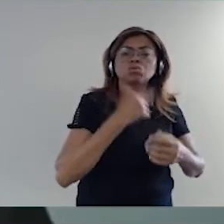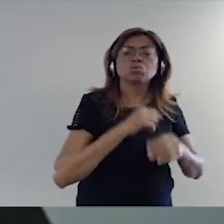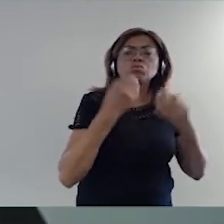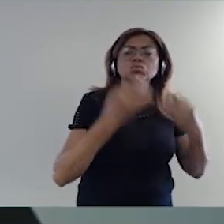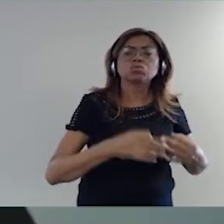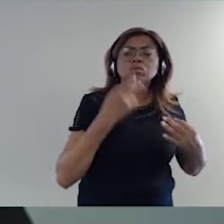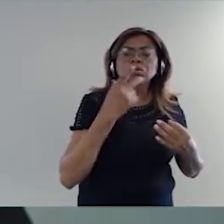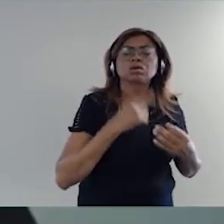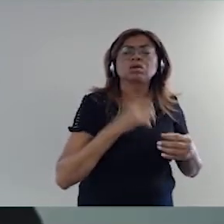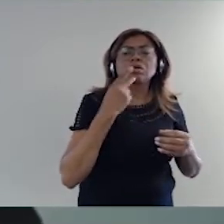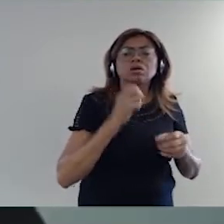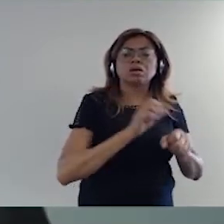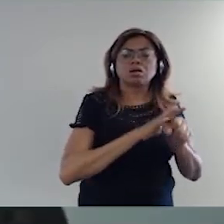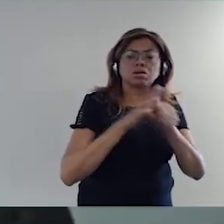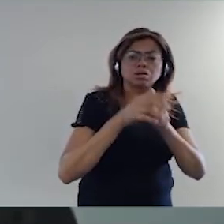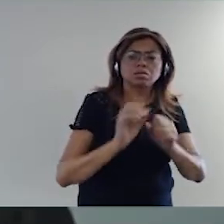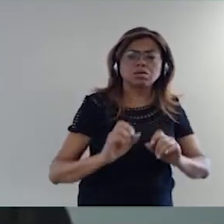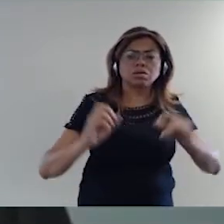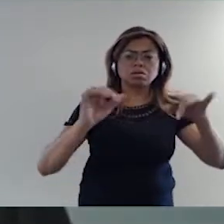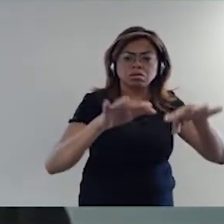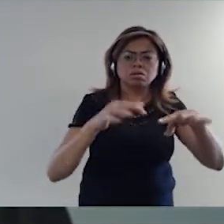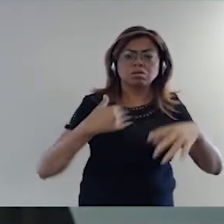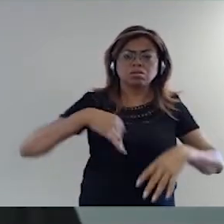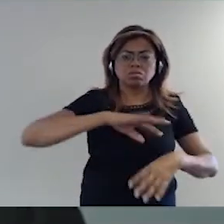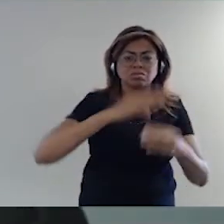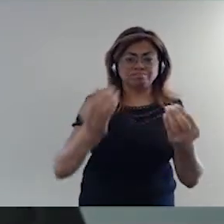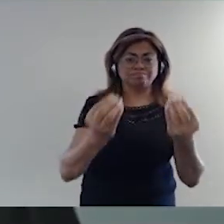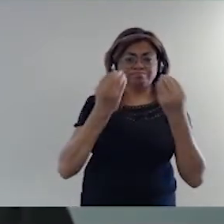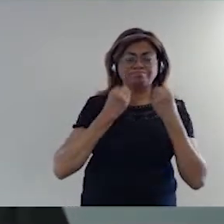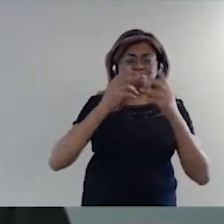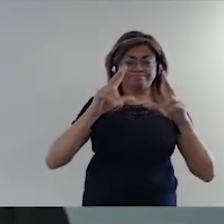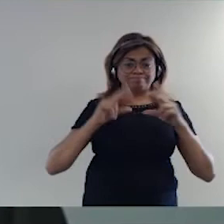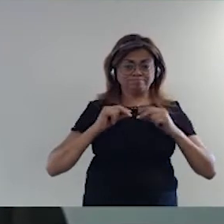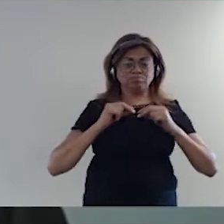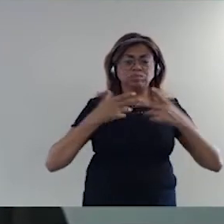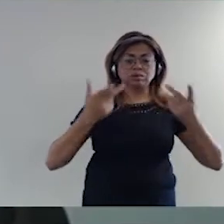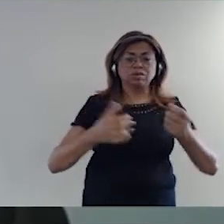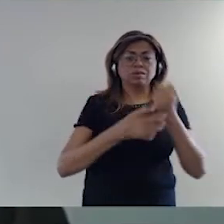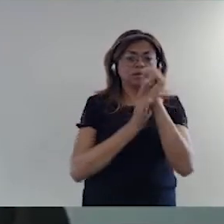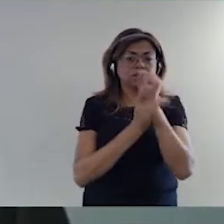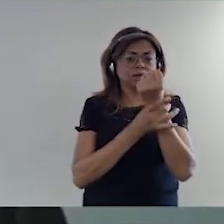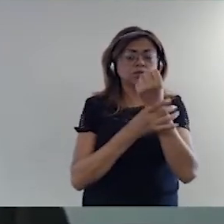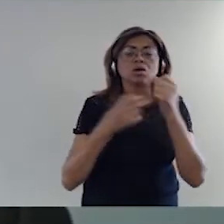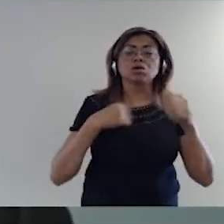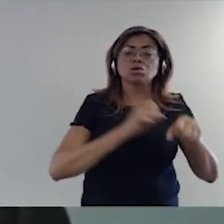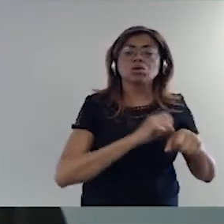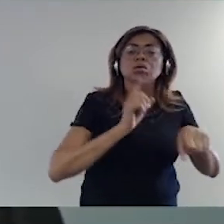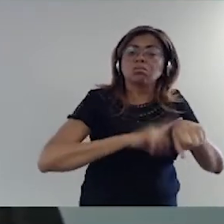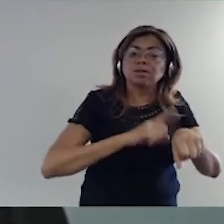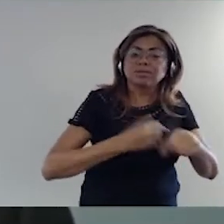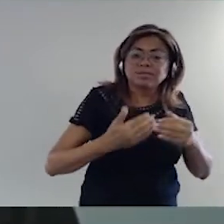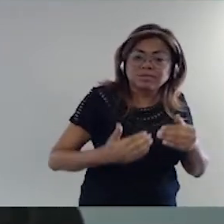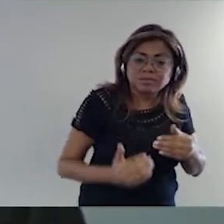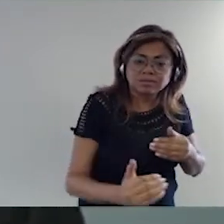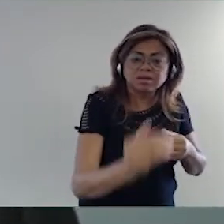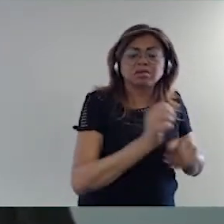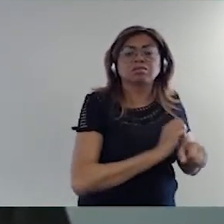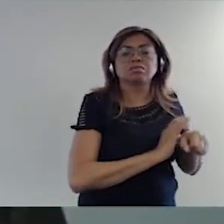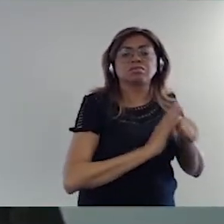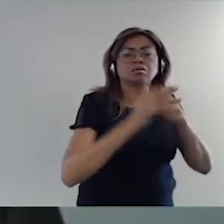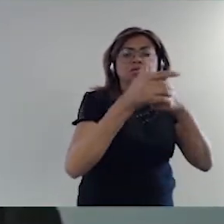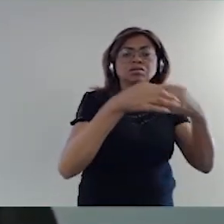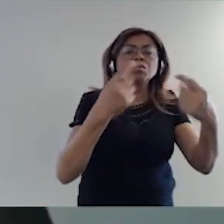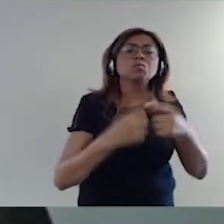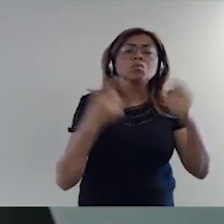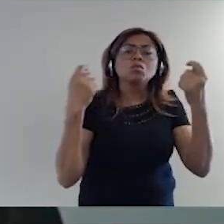que a pandemia nos impõe, todavia garantindo que, durante a pandemia, nós possamos exercer a advocacia com